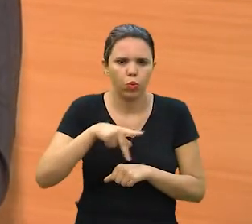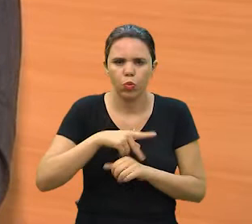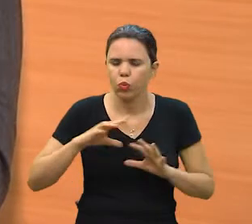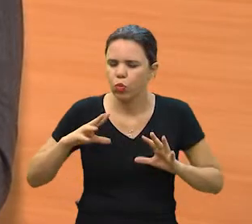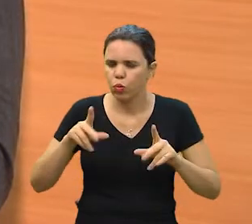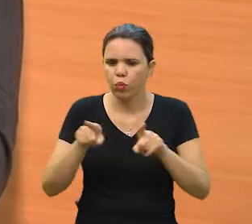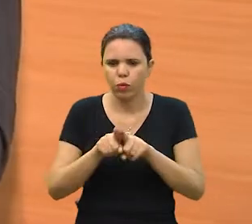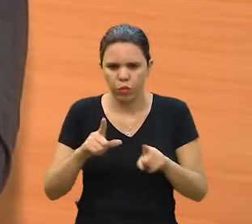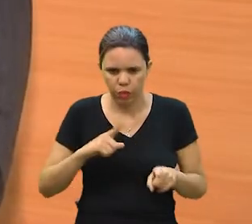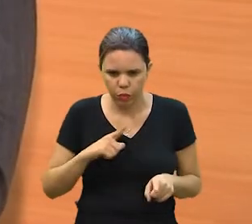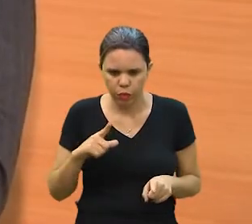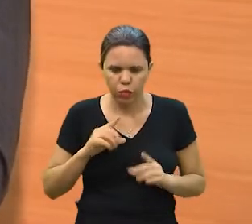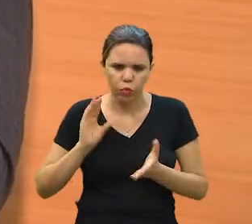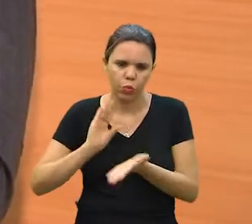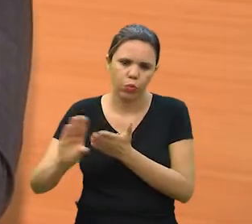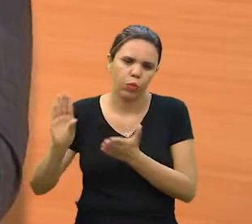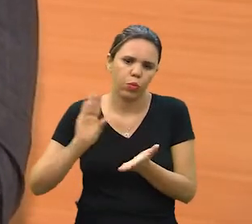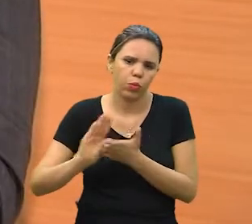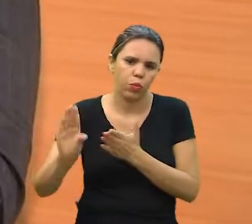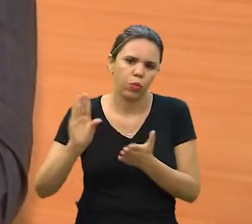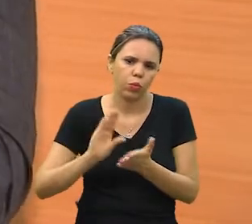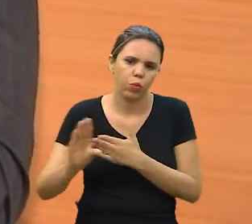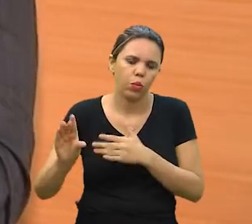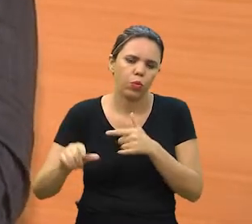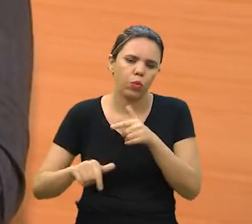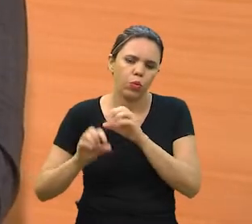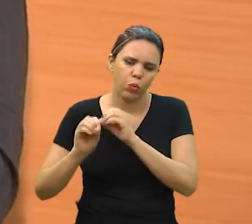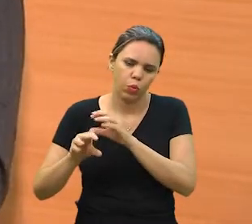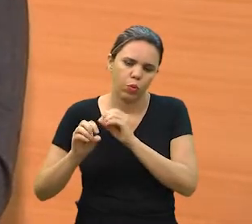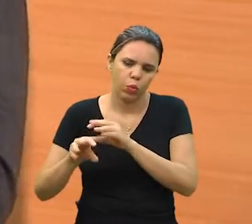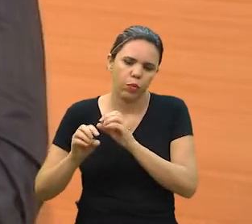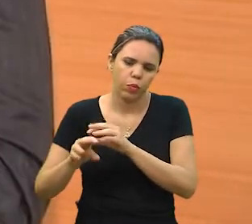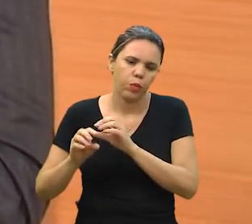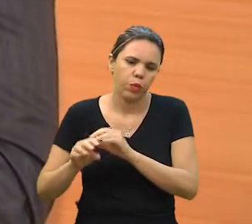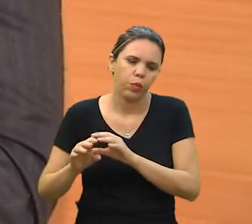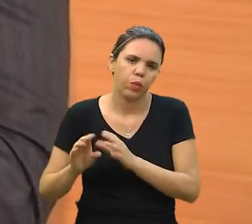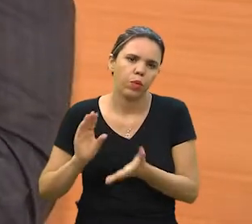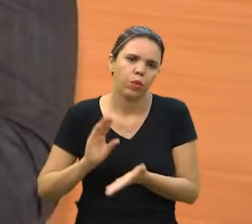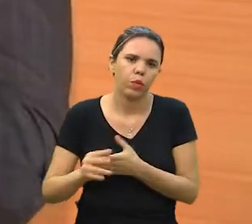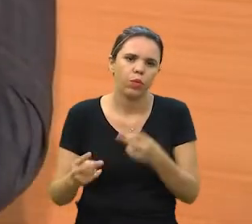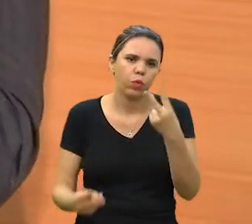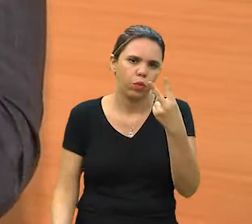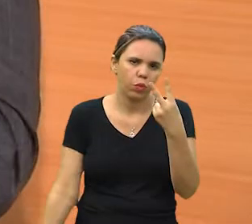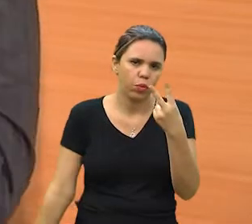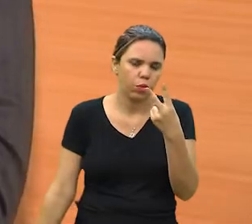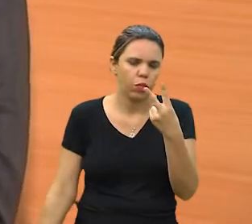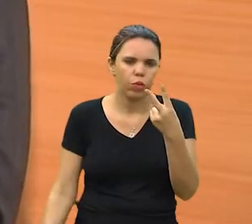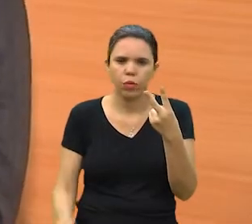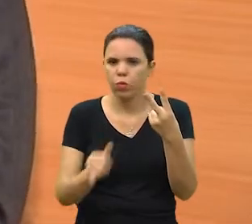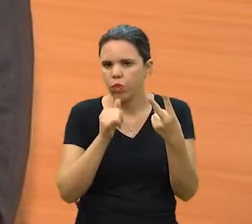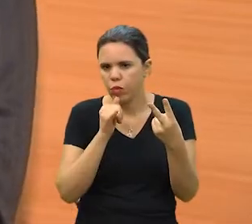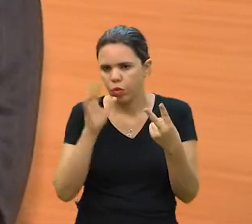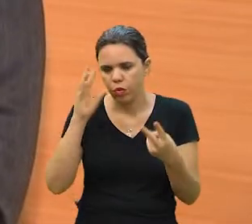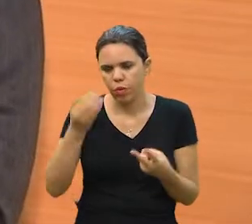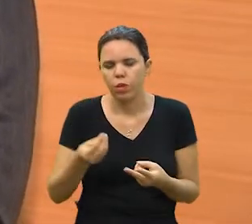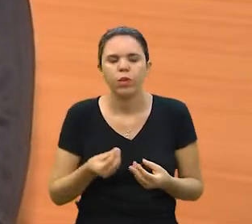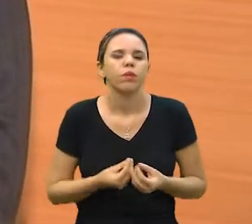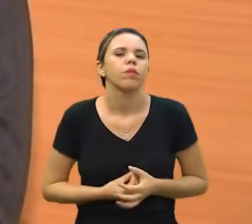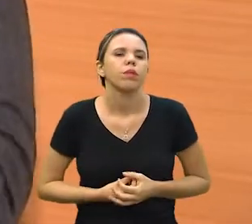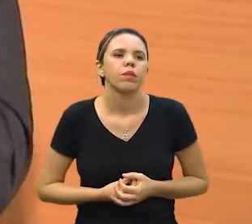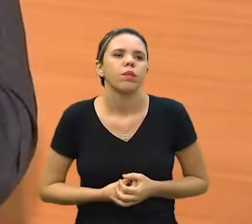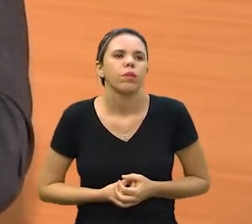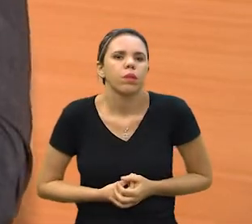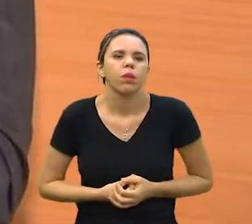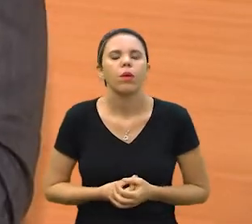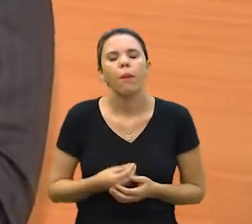sem exceção, eles tiveram um investimento muito grande, um trabalho muito grande em educação. Eu vou dar 2 exemplos para que a gente possa entender isso. Eu vou